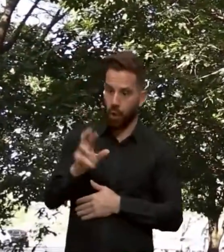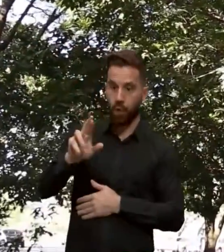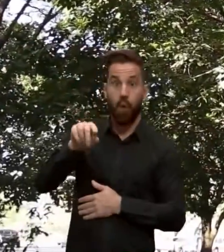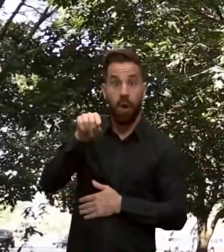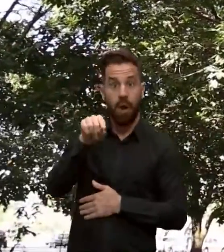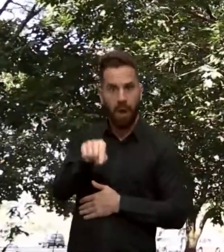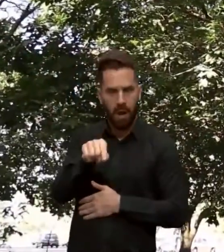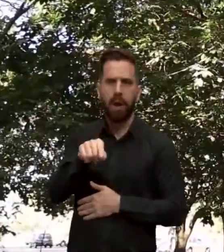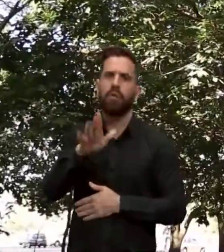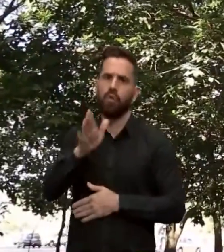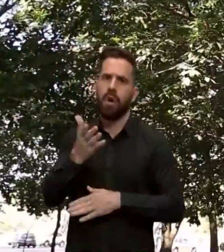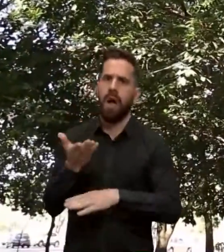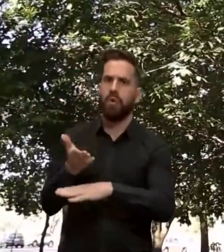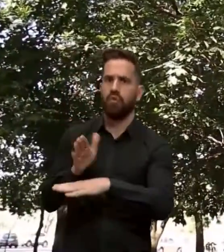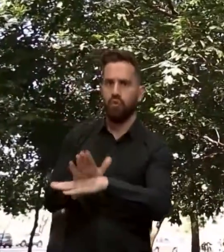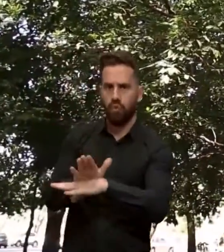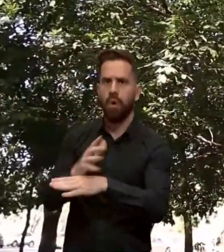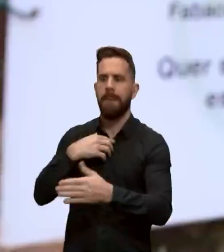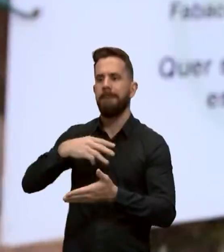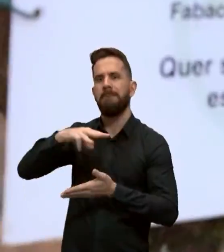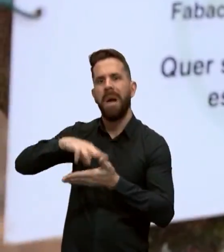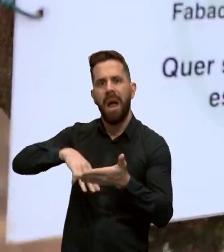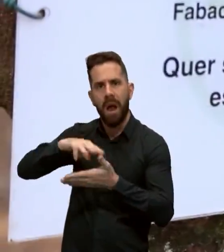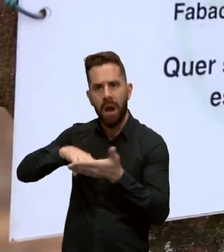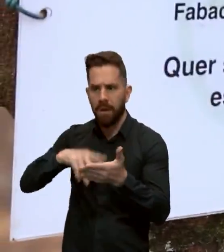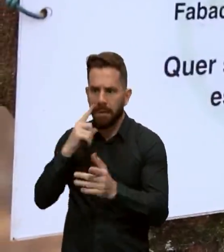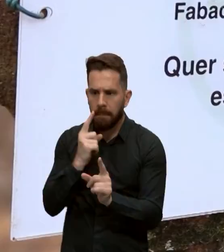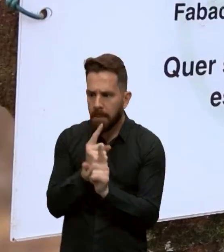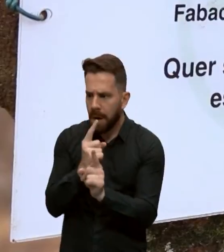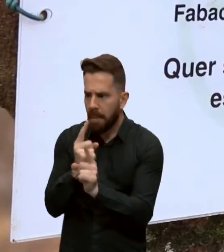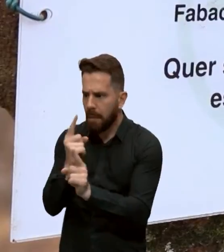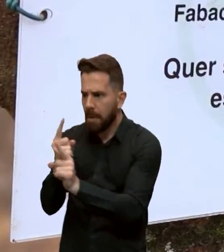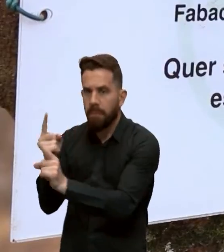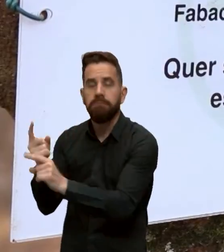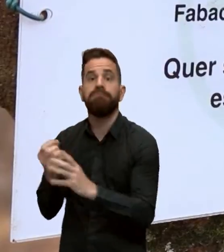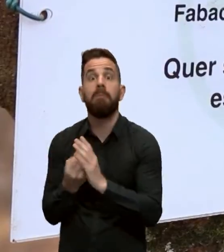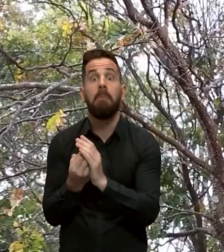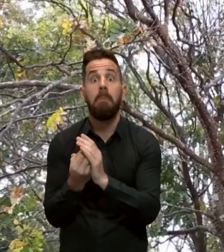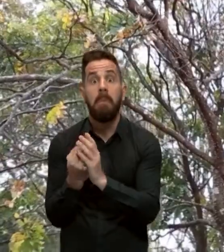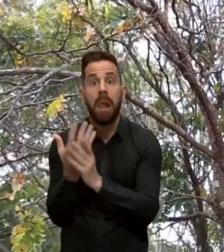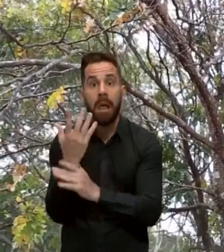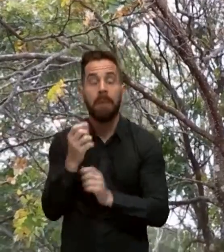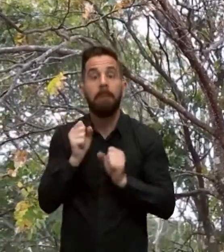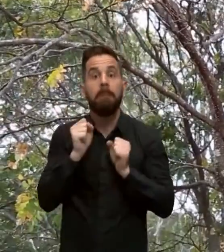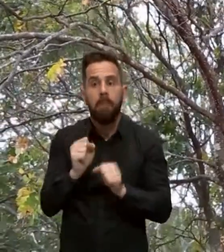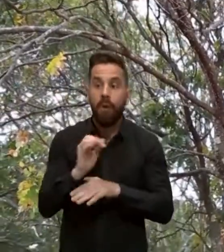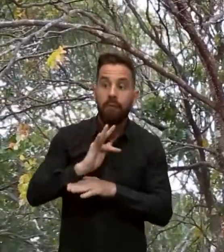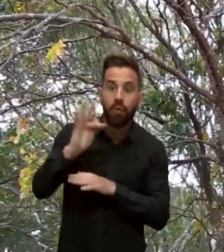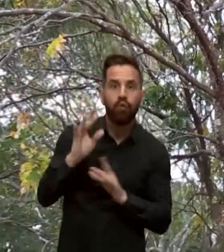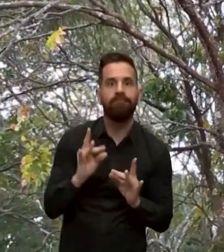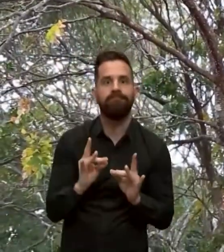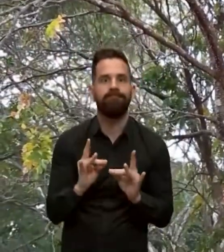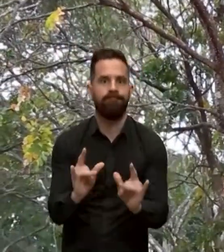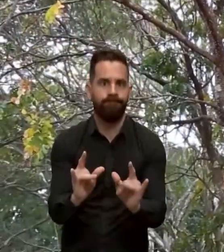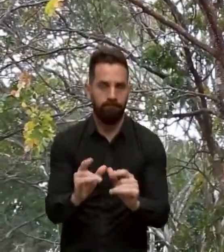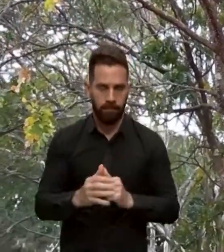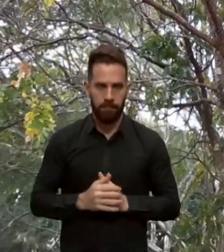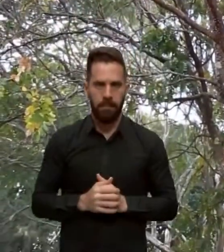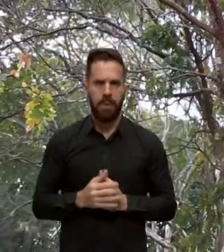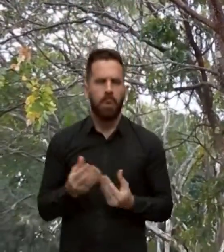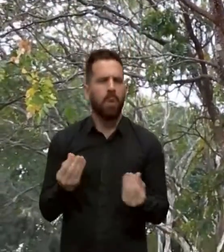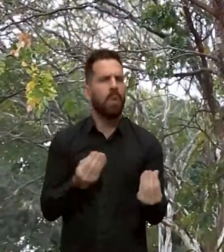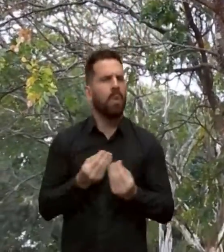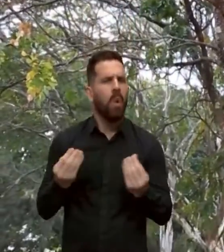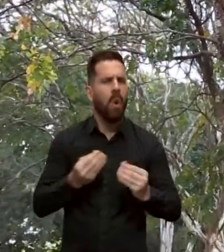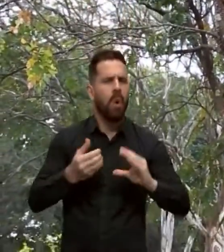facilitam a identificação de plantas que têm riscos de extinção. Os critérios considerados para a seleção